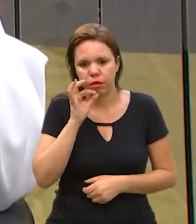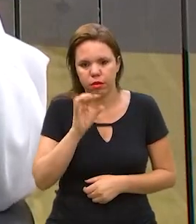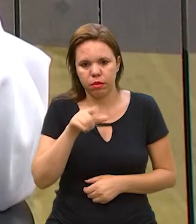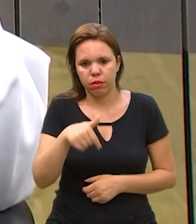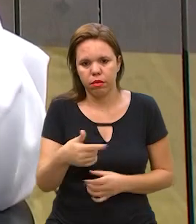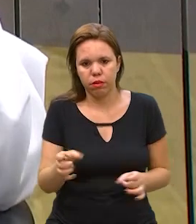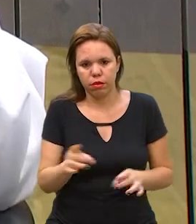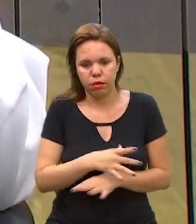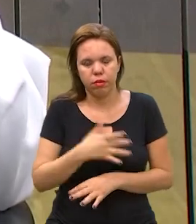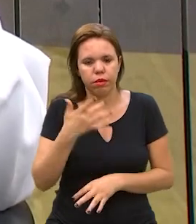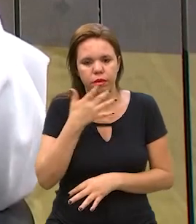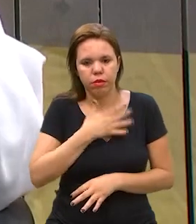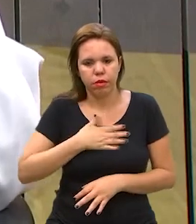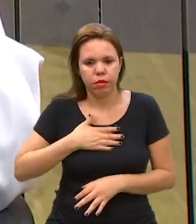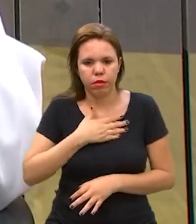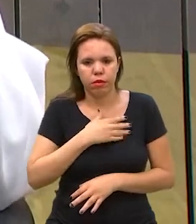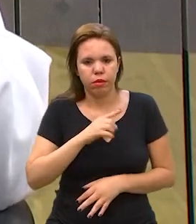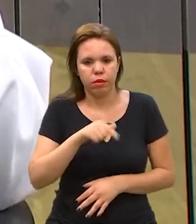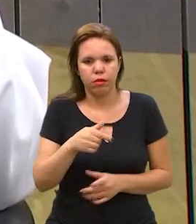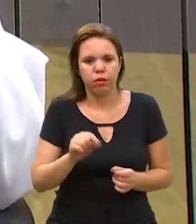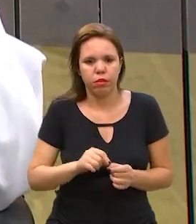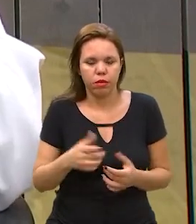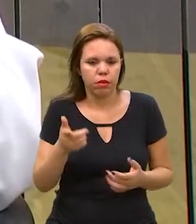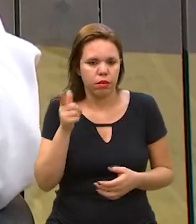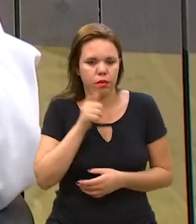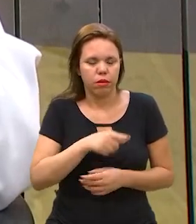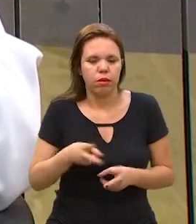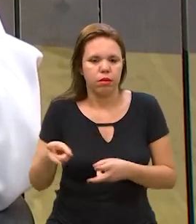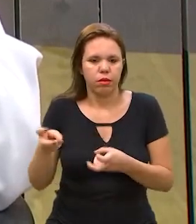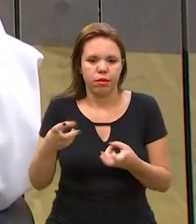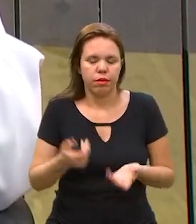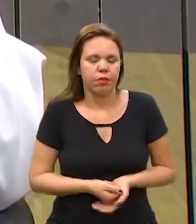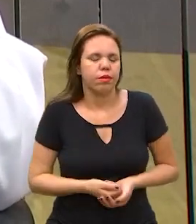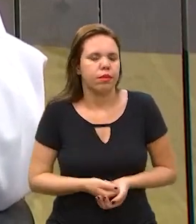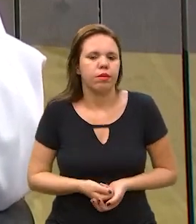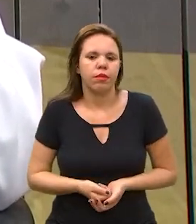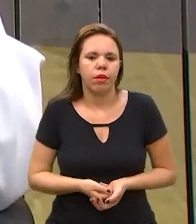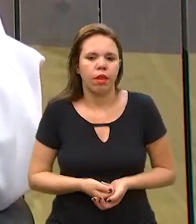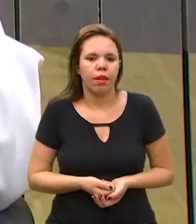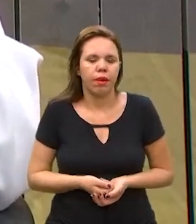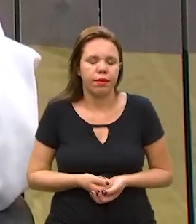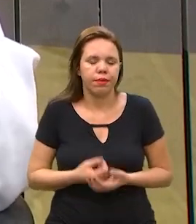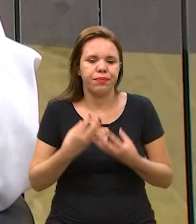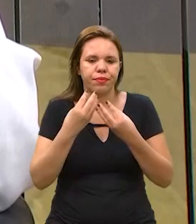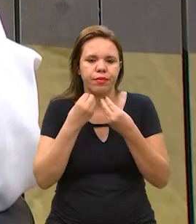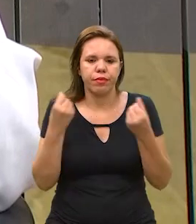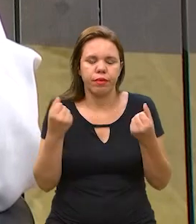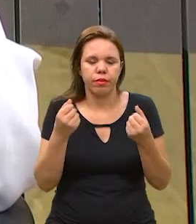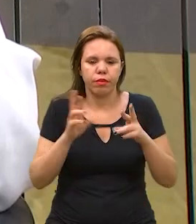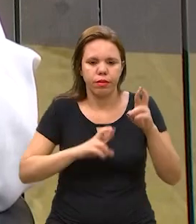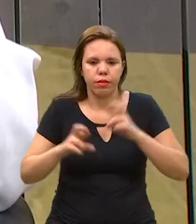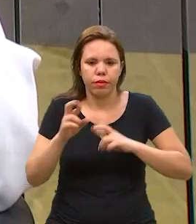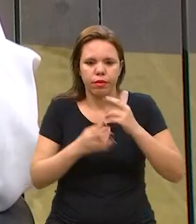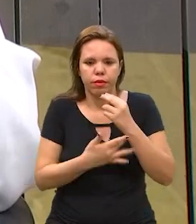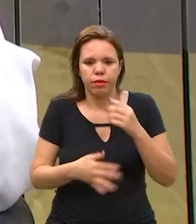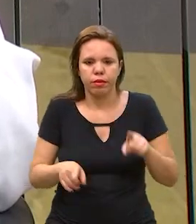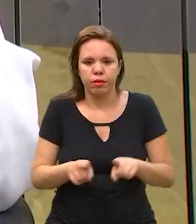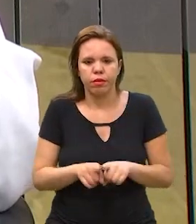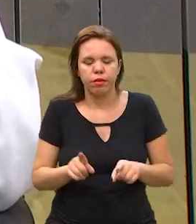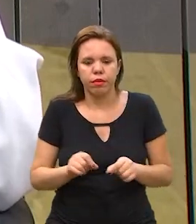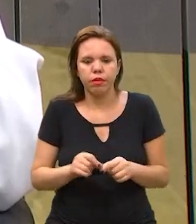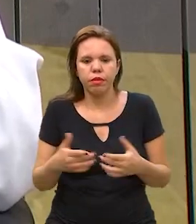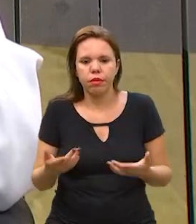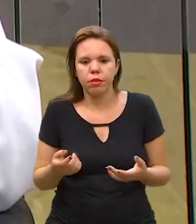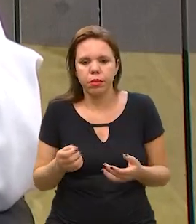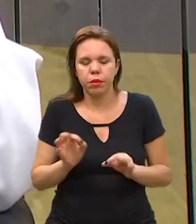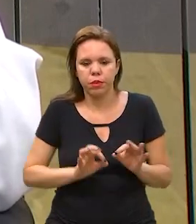após a coleta é gostoso, é isso que ele consegue perceber. A qualidade do exame em si, se ele